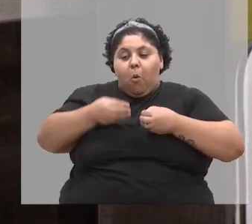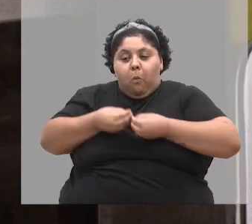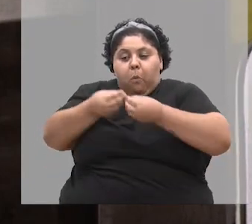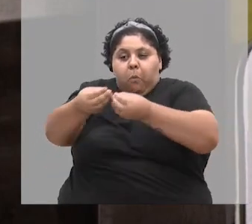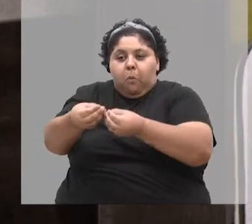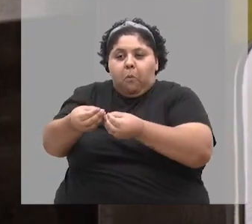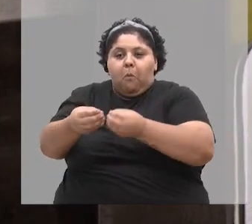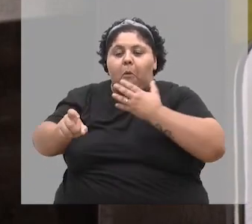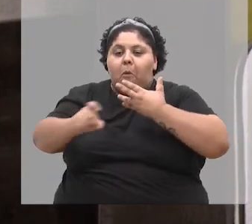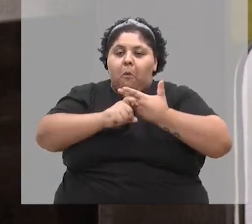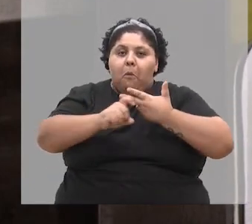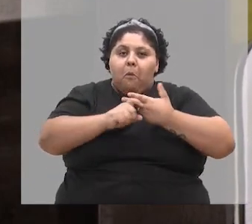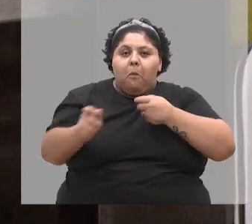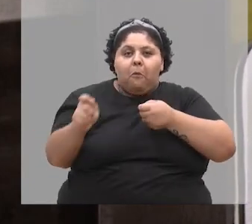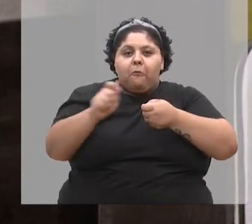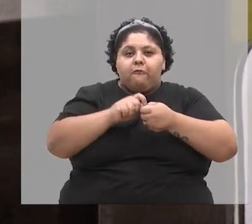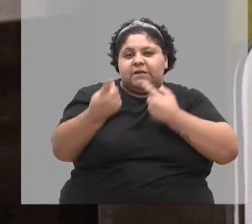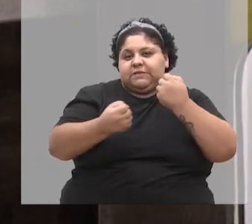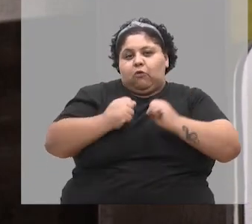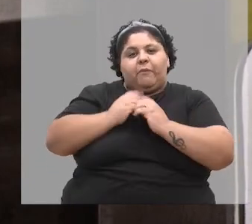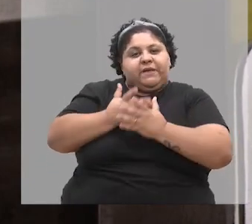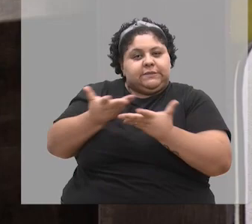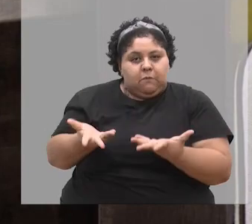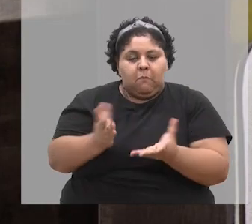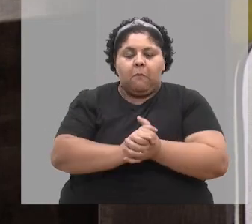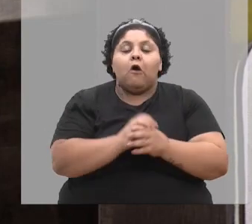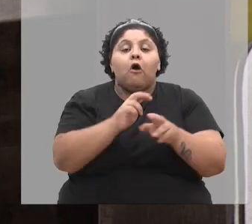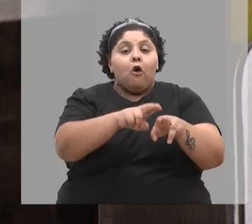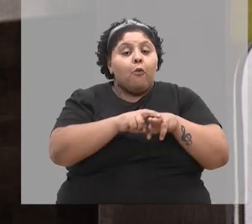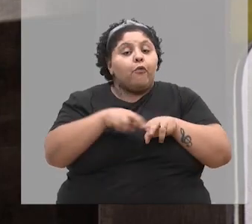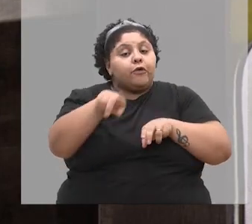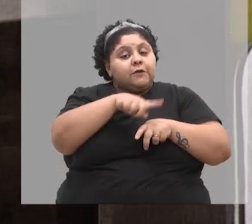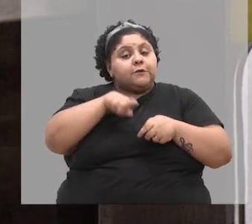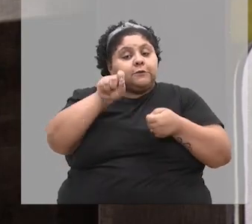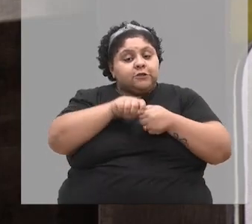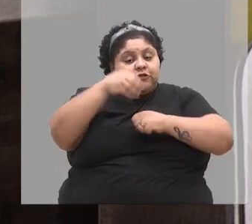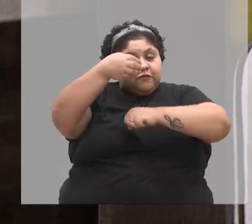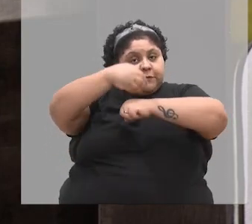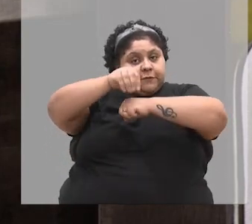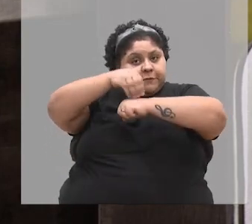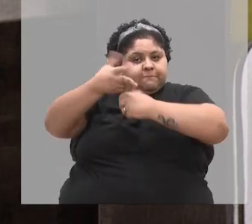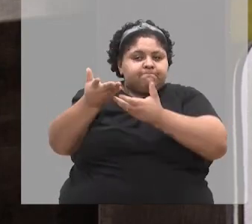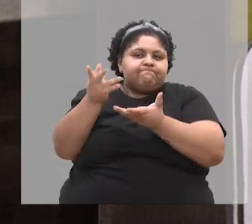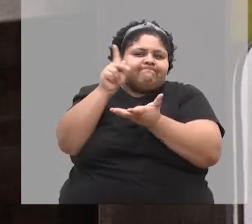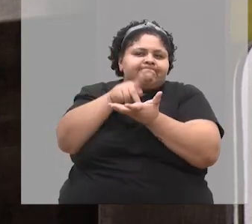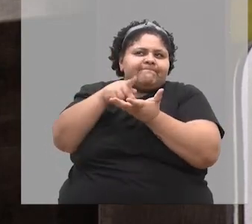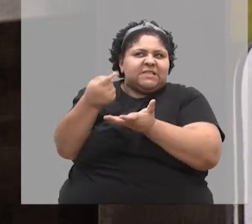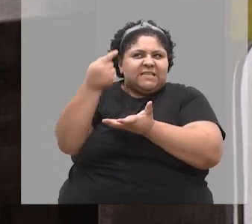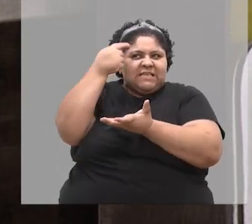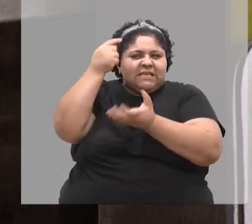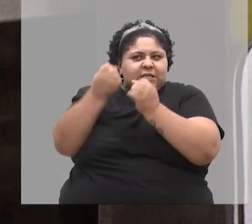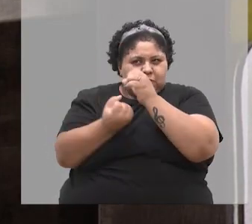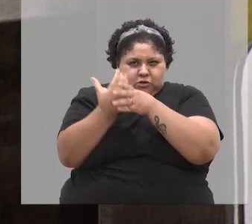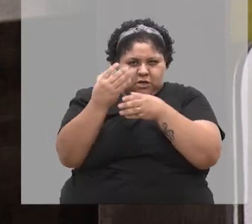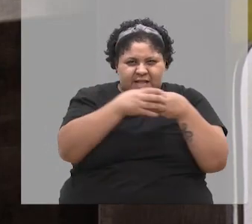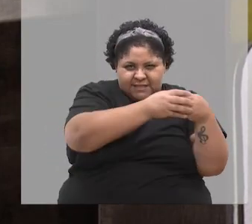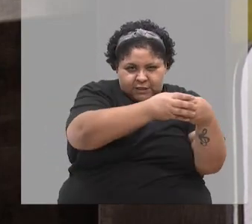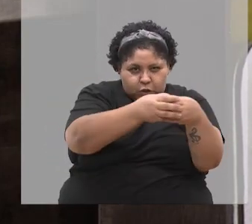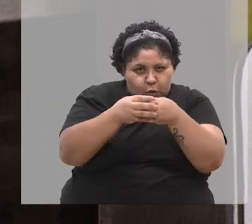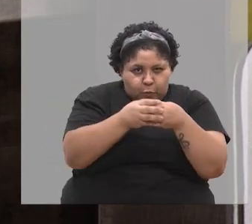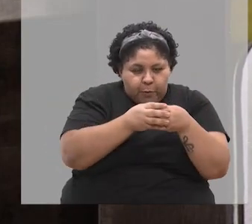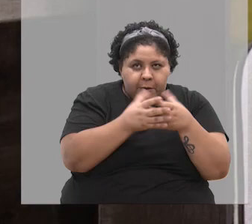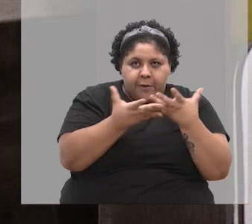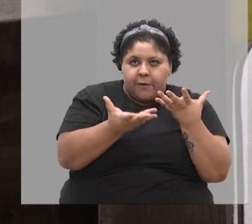uma atribuição, né, para que o Executivo faça alguma ação. Por isso a gente fez uma indicação e, na verdade, a ideia